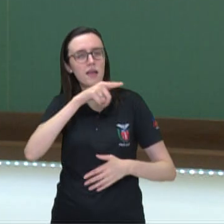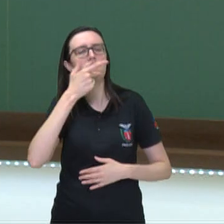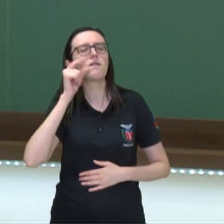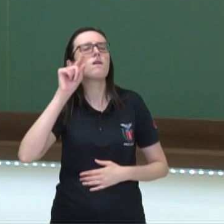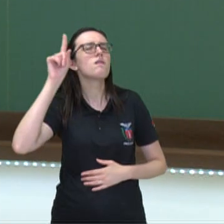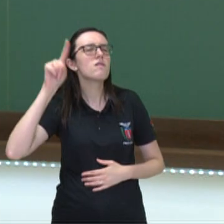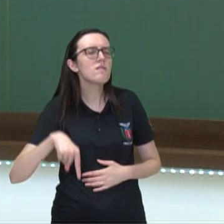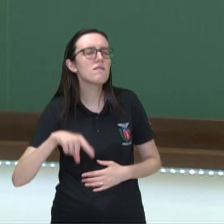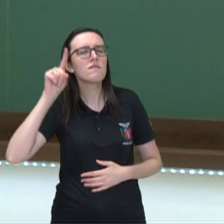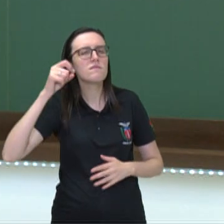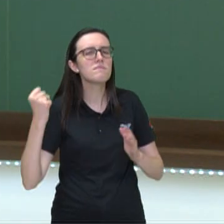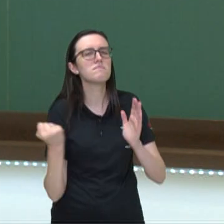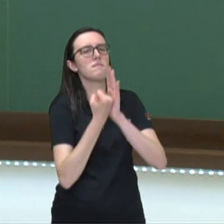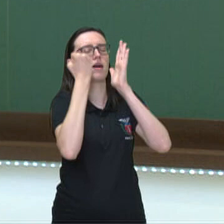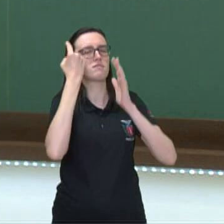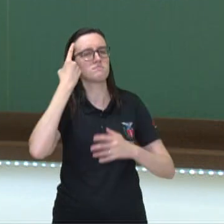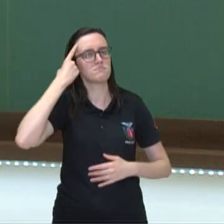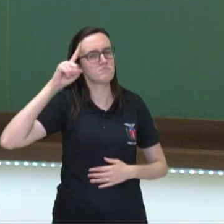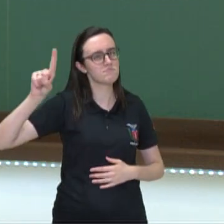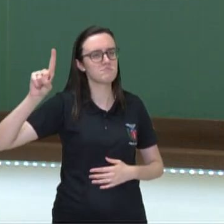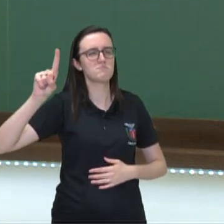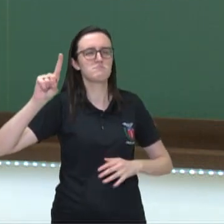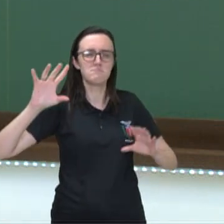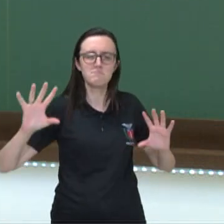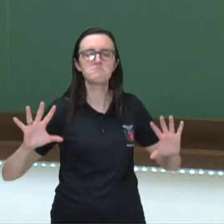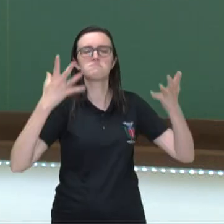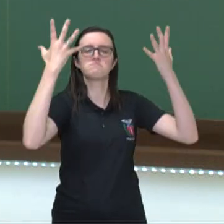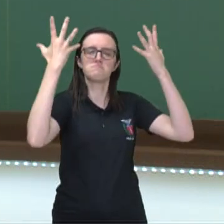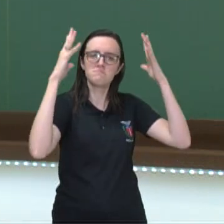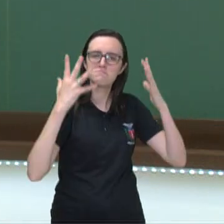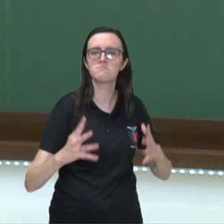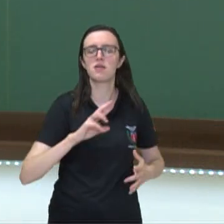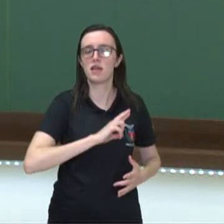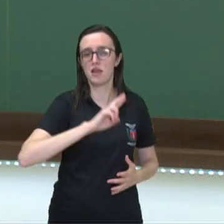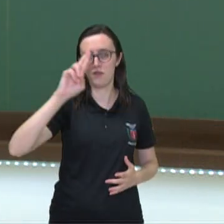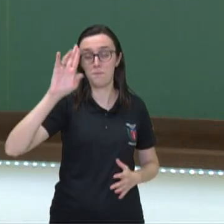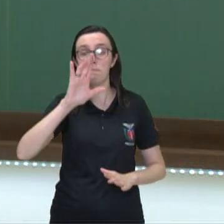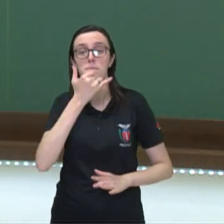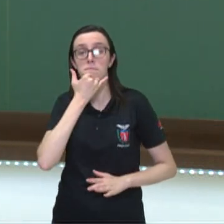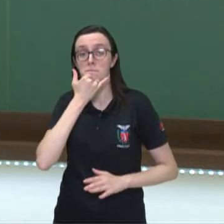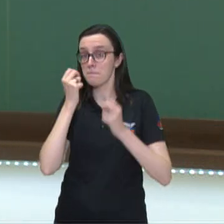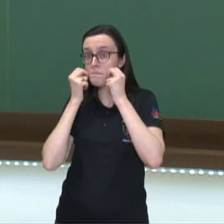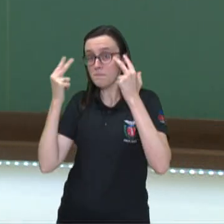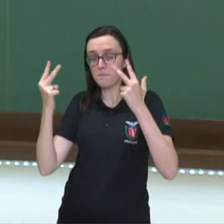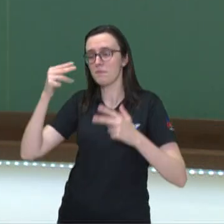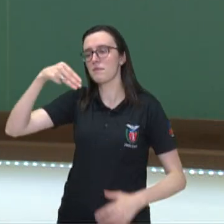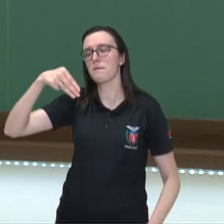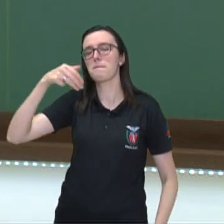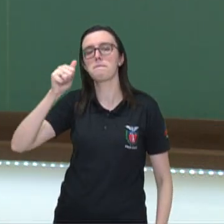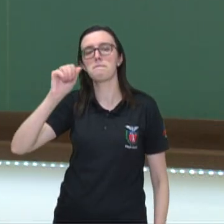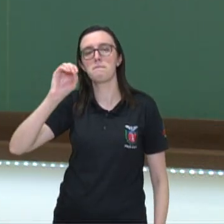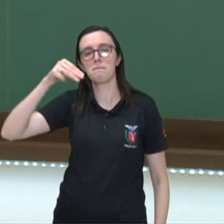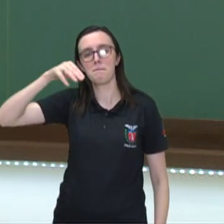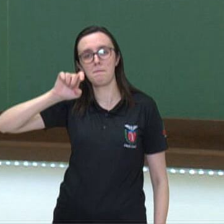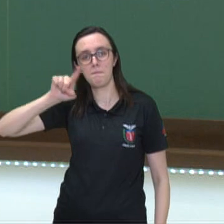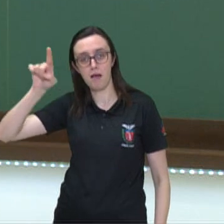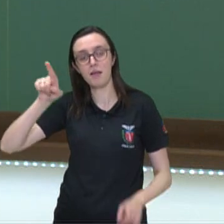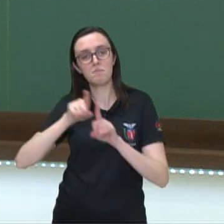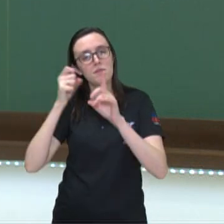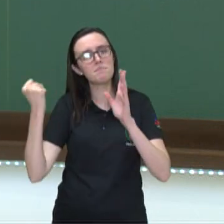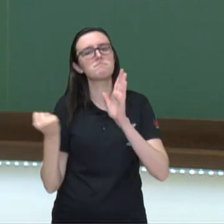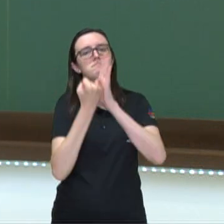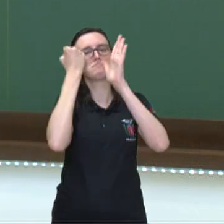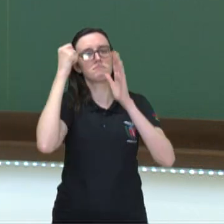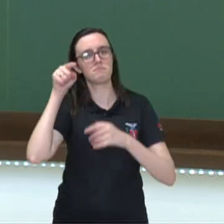datas comemorativas religiosas para o povo islâmico. É um calendário lunar e ele é o calendário que marca